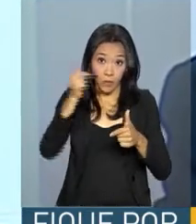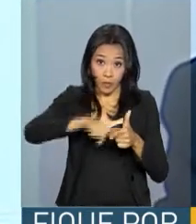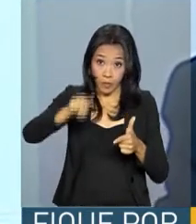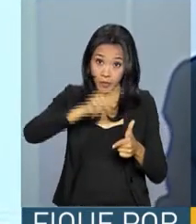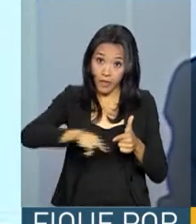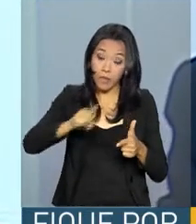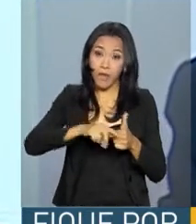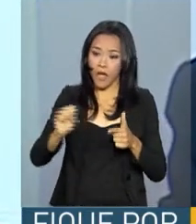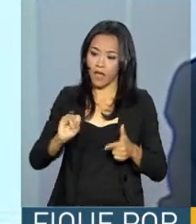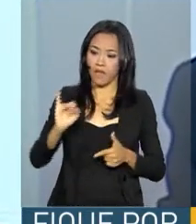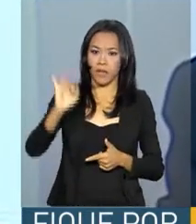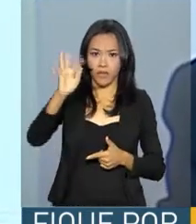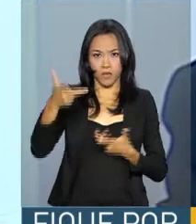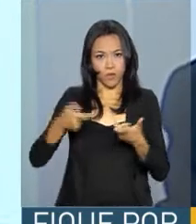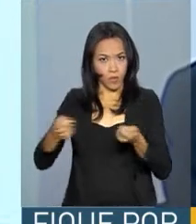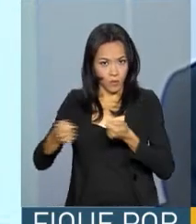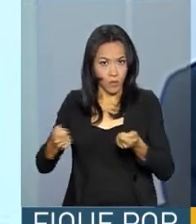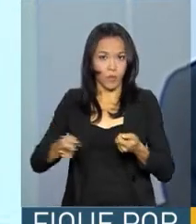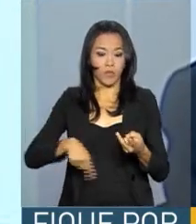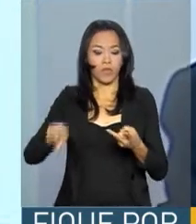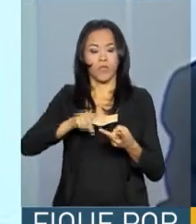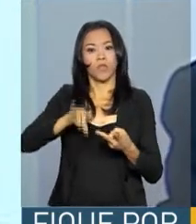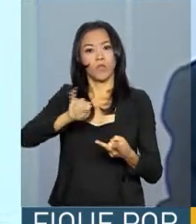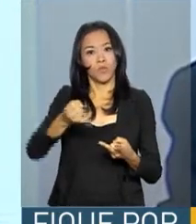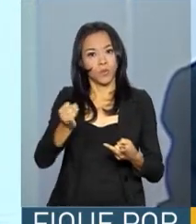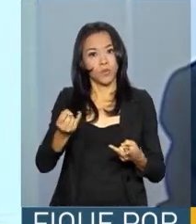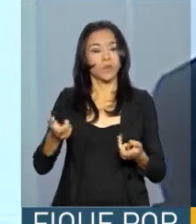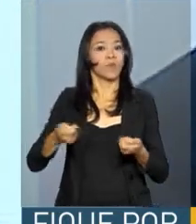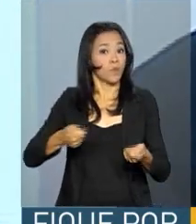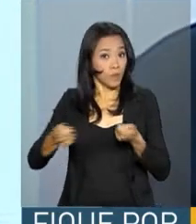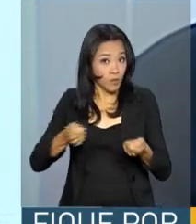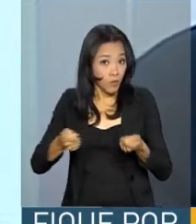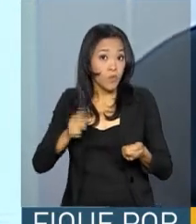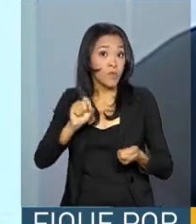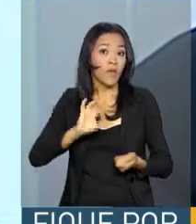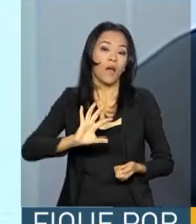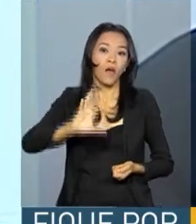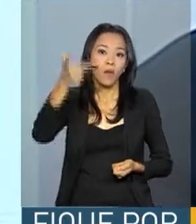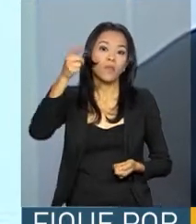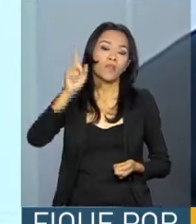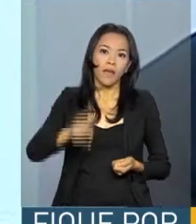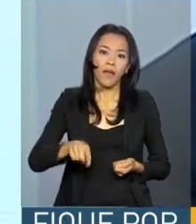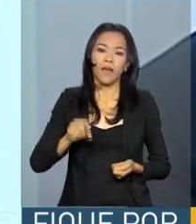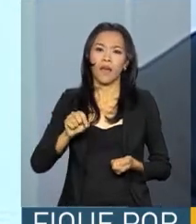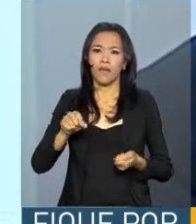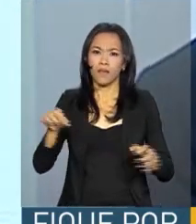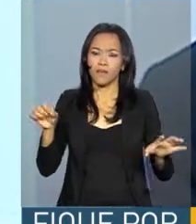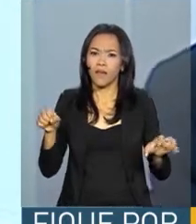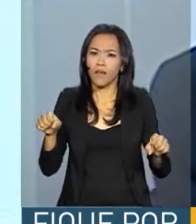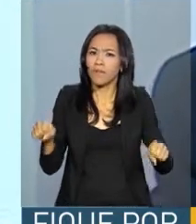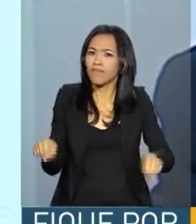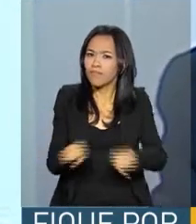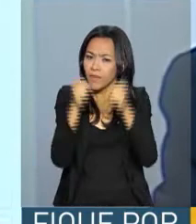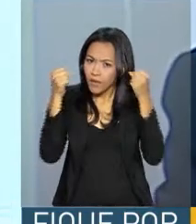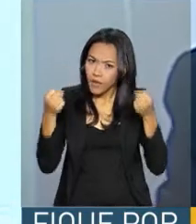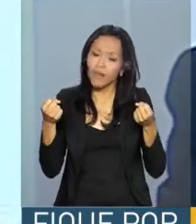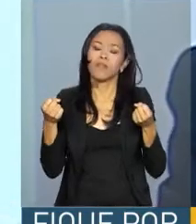inflação está inteiramente sob controle, juros sob controle. O que pode ocorrer é exatamente a quebra desse controle